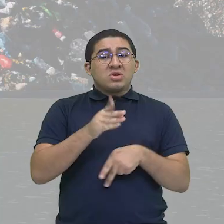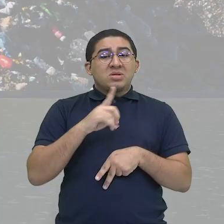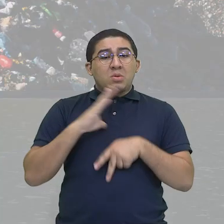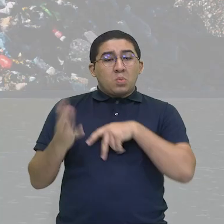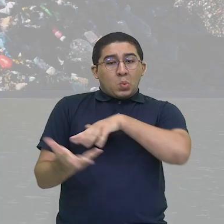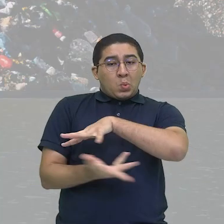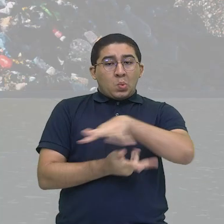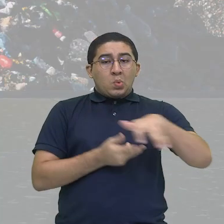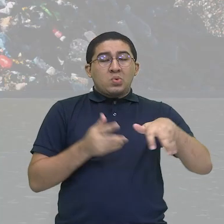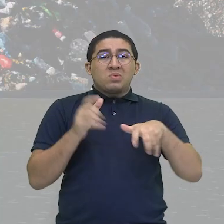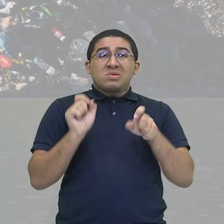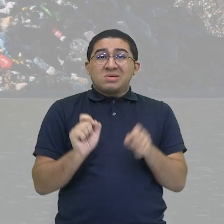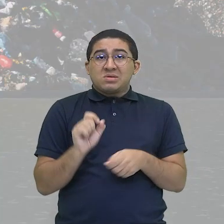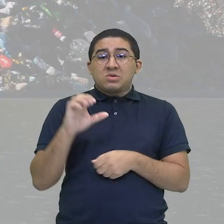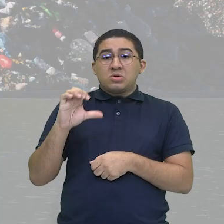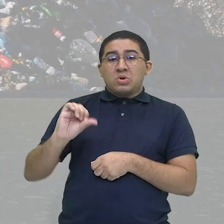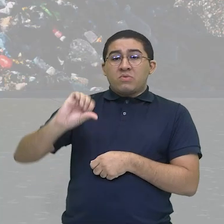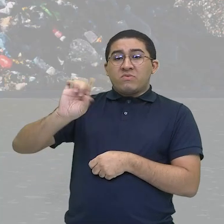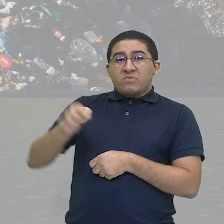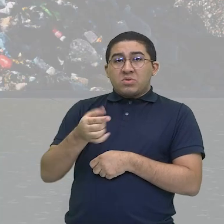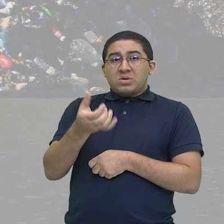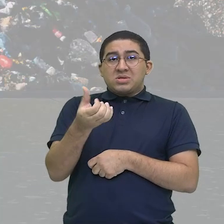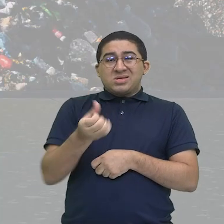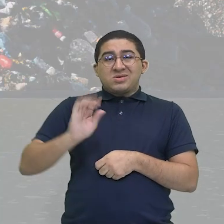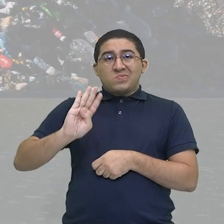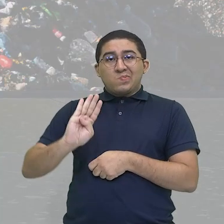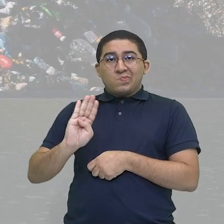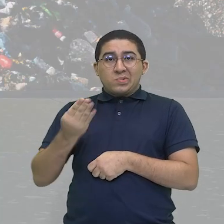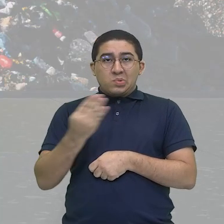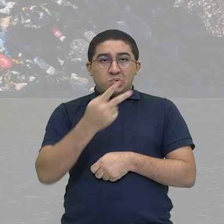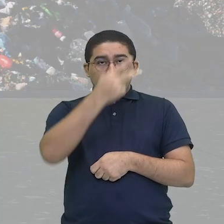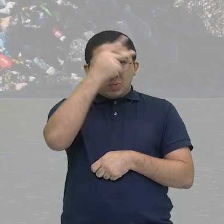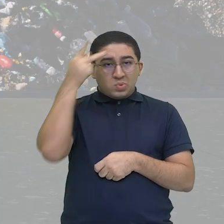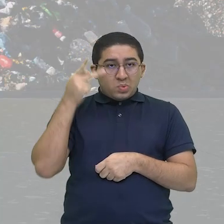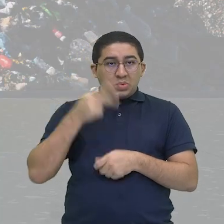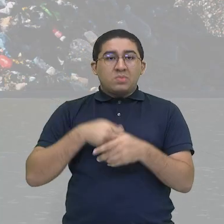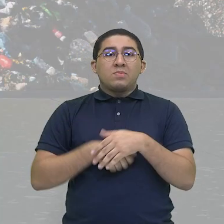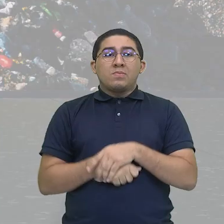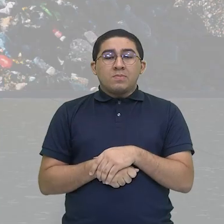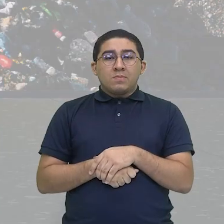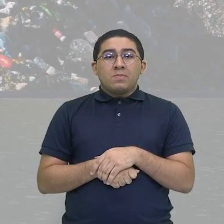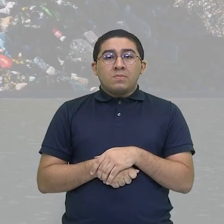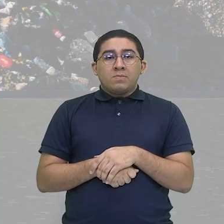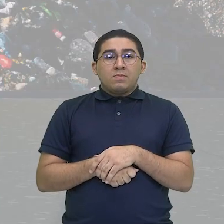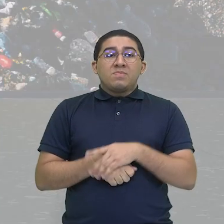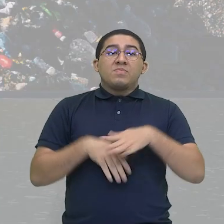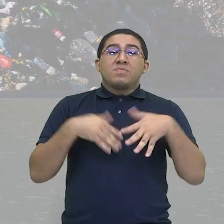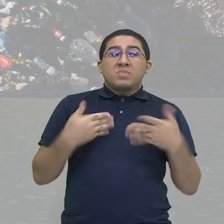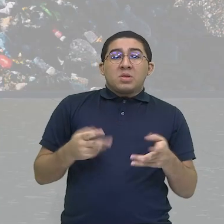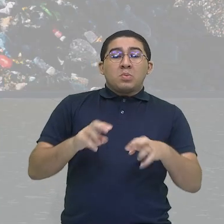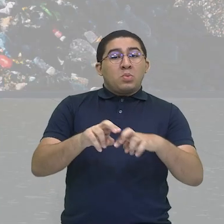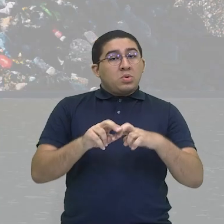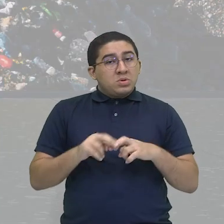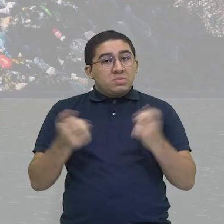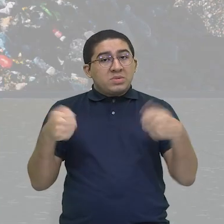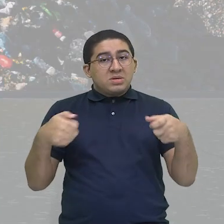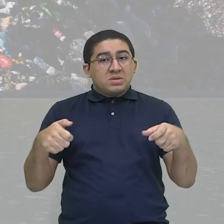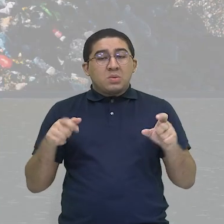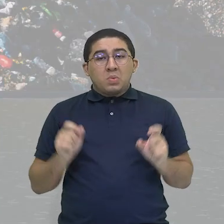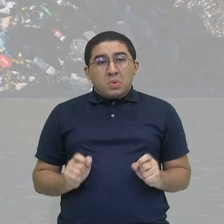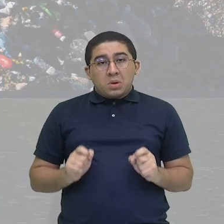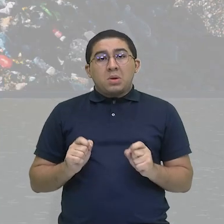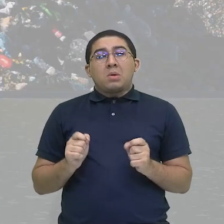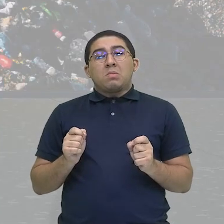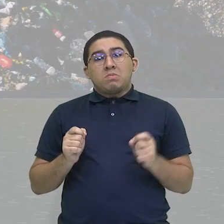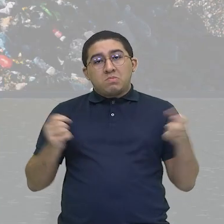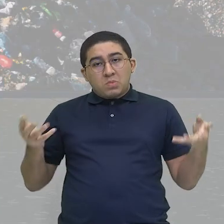chegar, pasmem, a 9,6 bilhões de pessoas. Exatamente. Então, por isso que é necessário